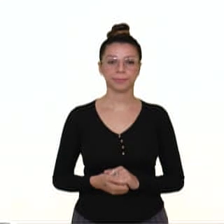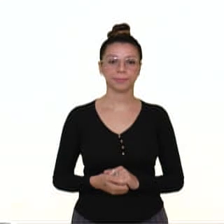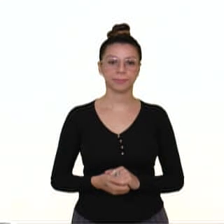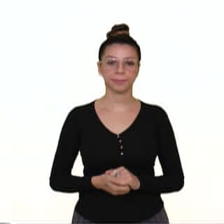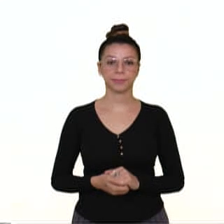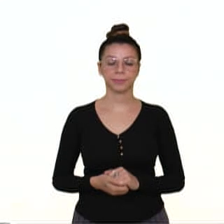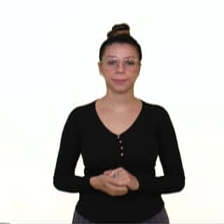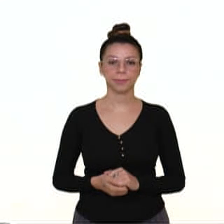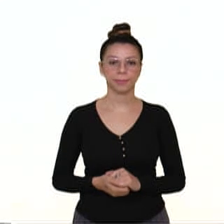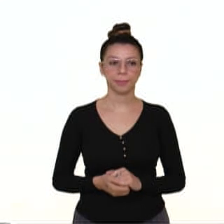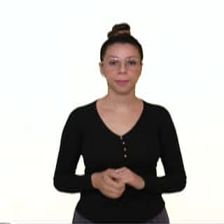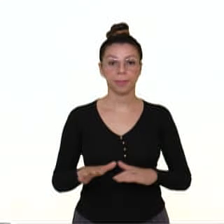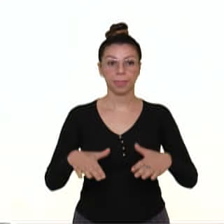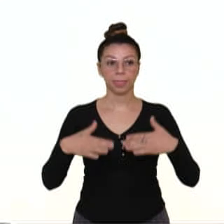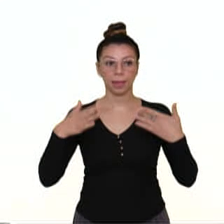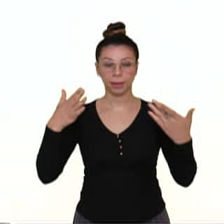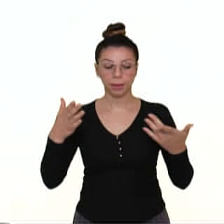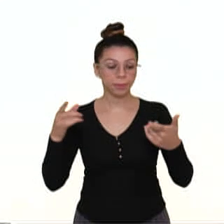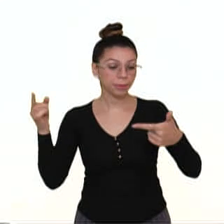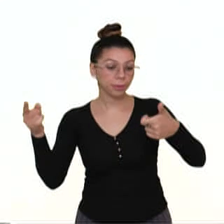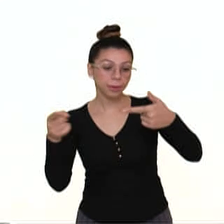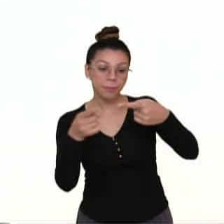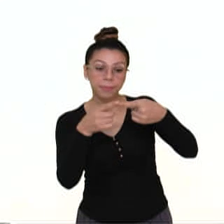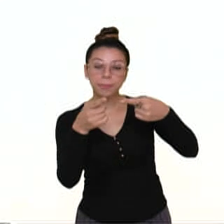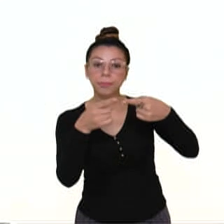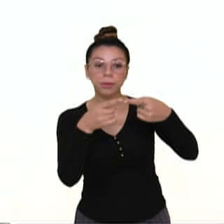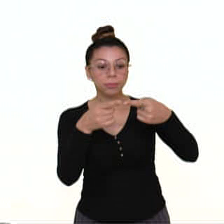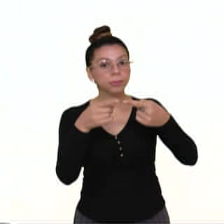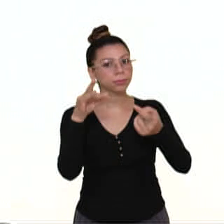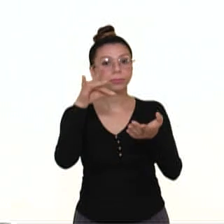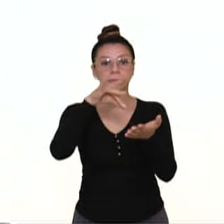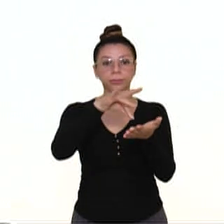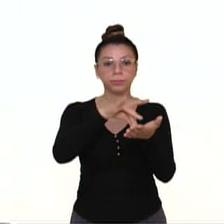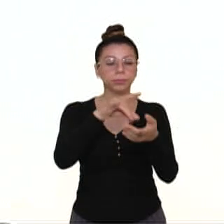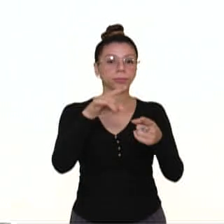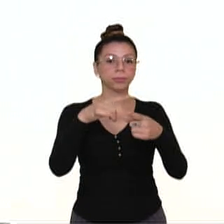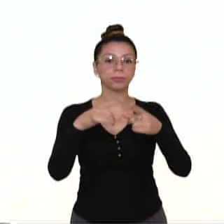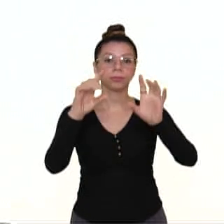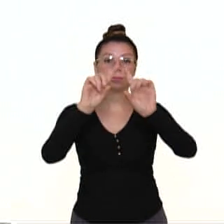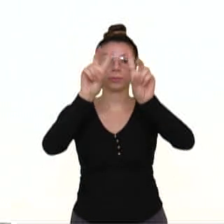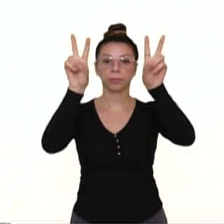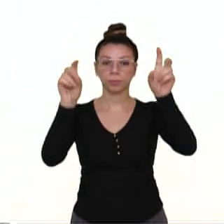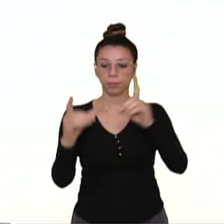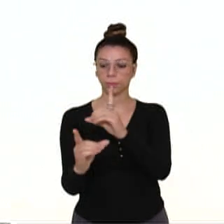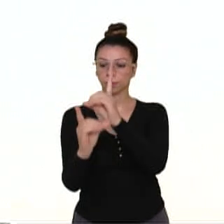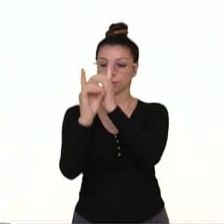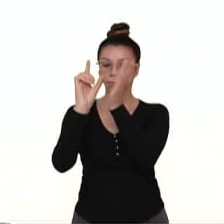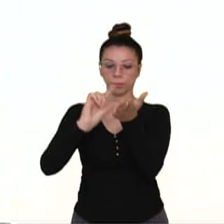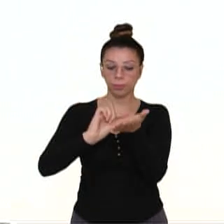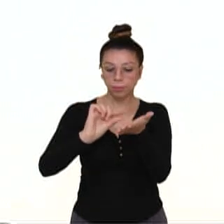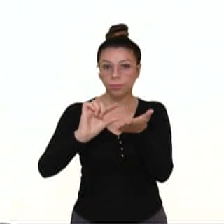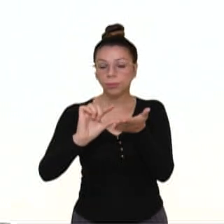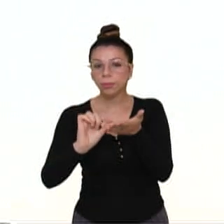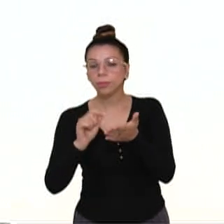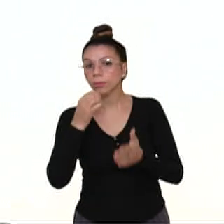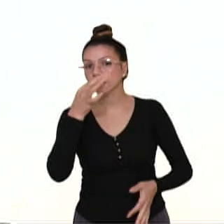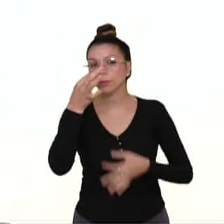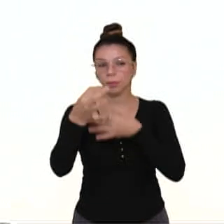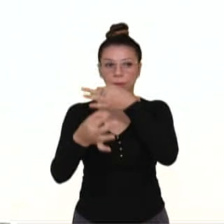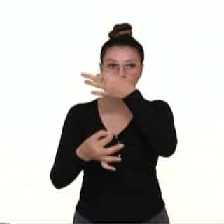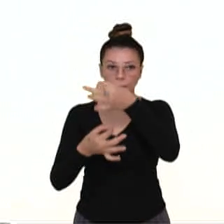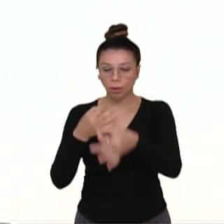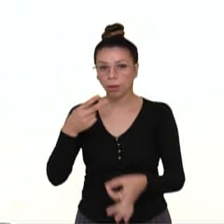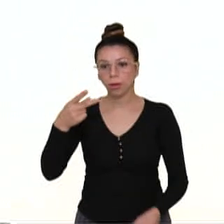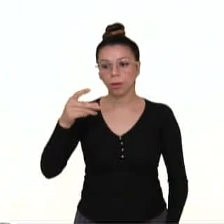Então, aqui nessa afirmativa, na primeira, é verdadeira. Os termos encontrados no artigo de opinião costumam ser